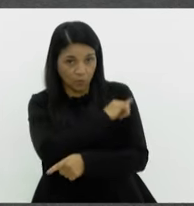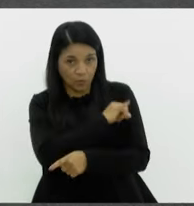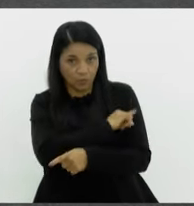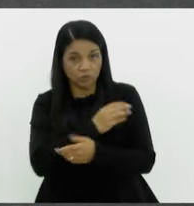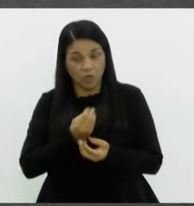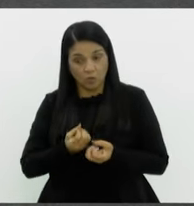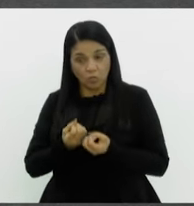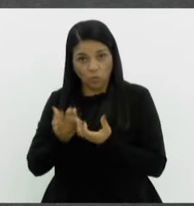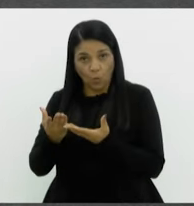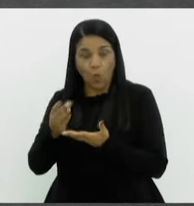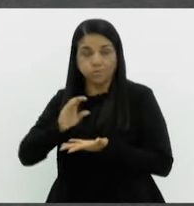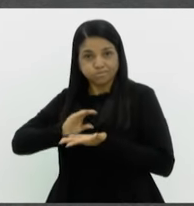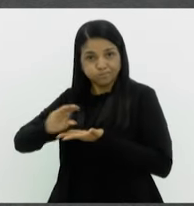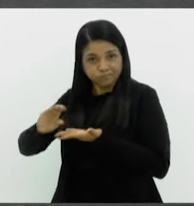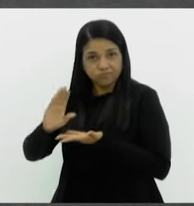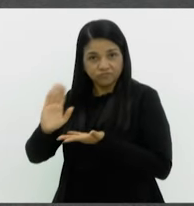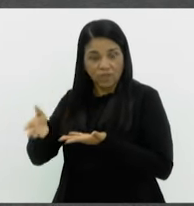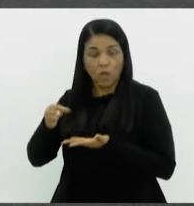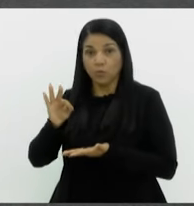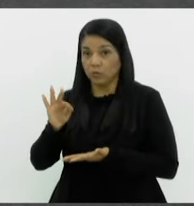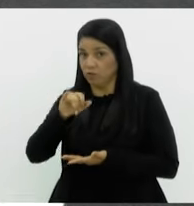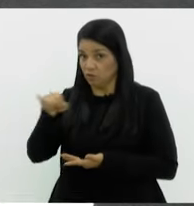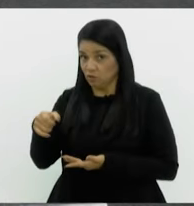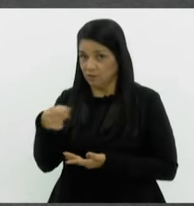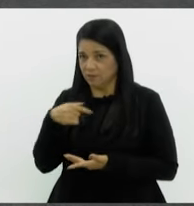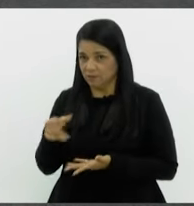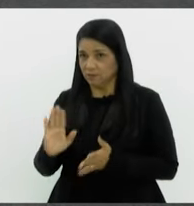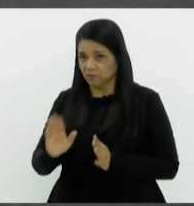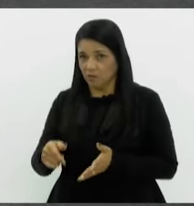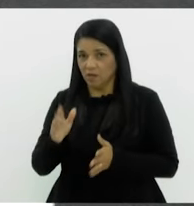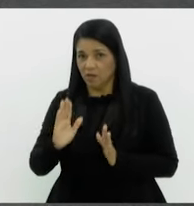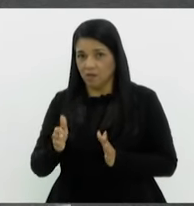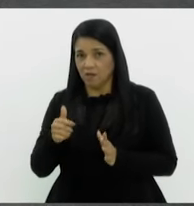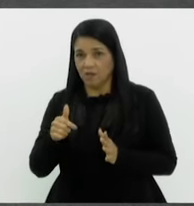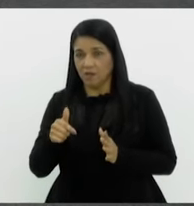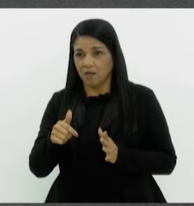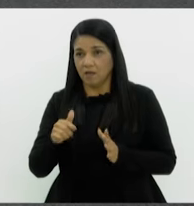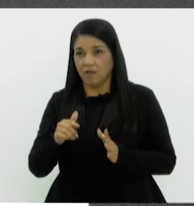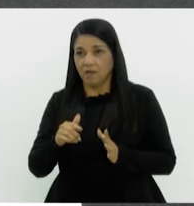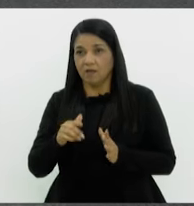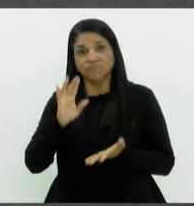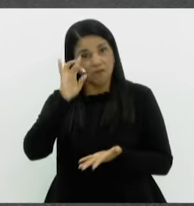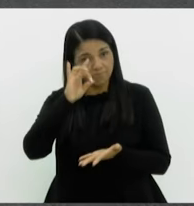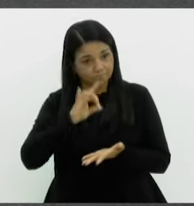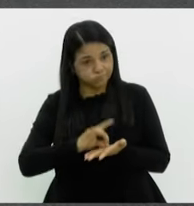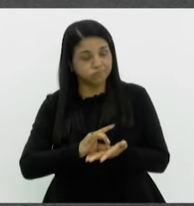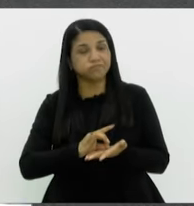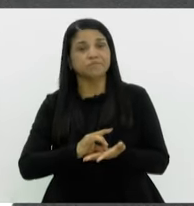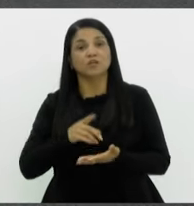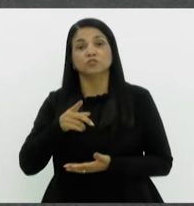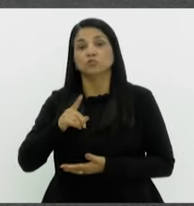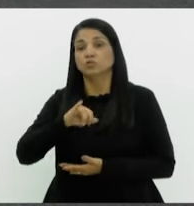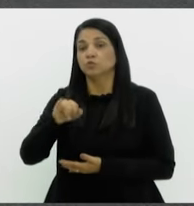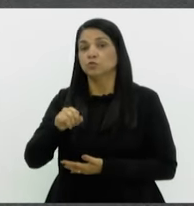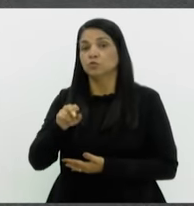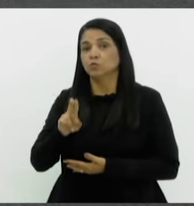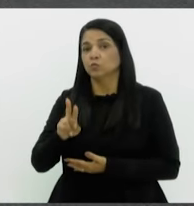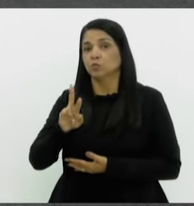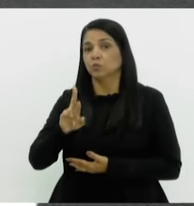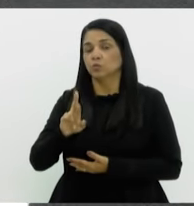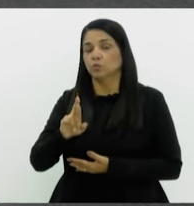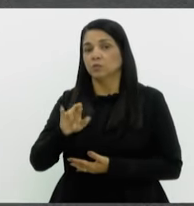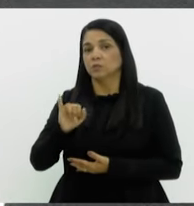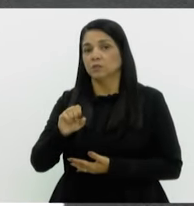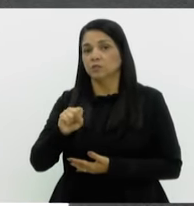doação. Então, eu não acredito que a gente, por tá aqui... Está firmada a jurisprudência. Está firmada a jurisprudência. Eles não vão fazer uma coisa e